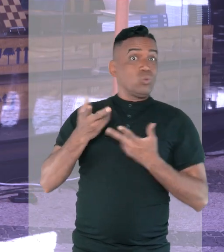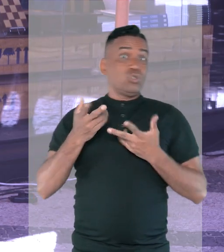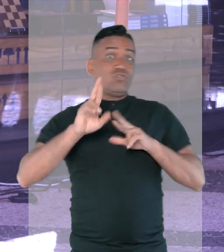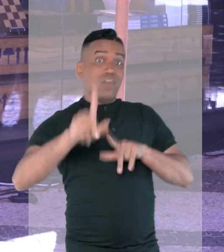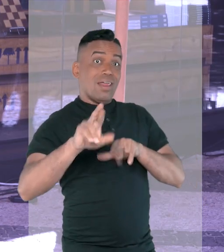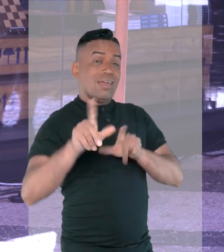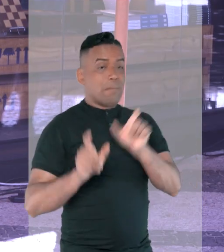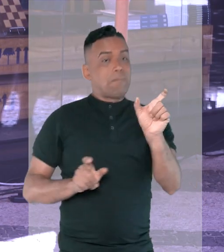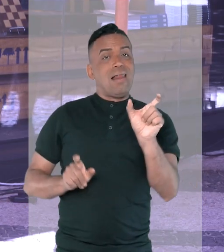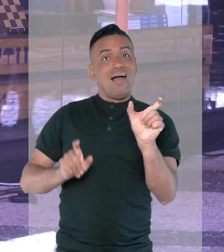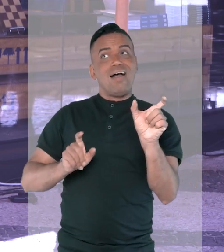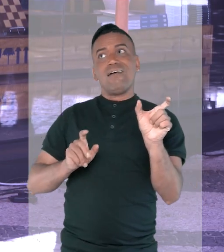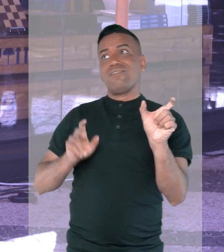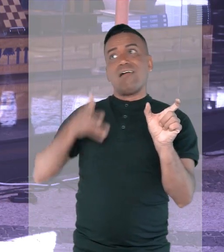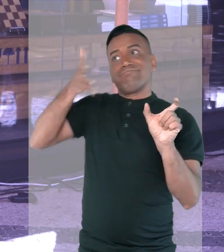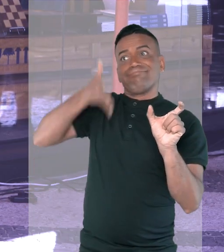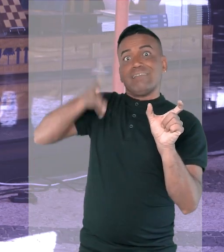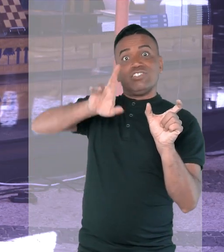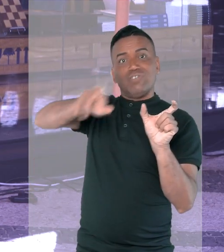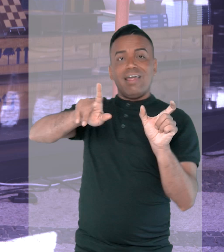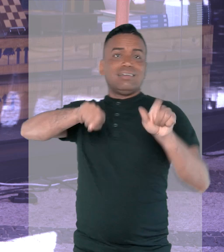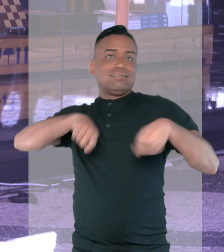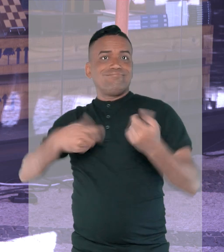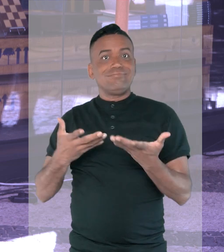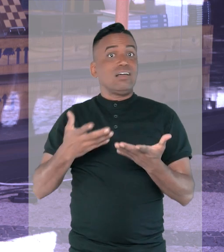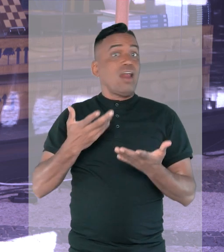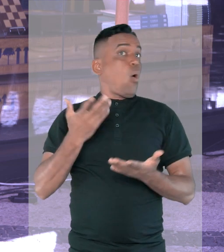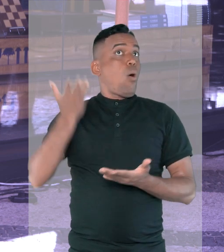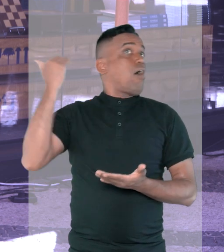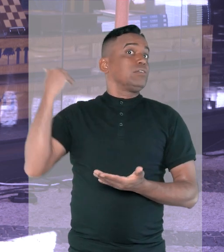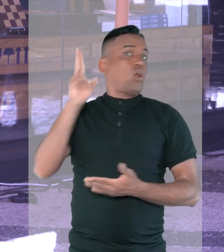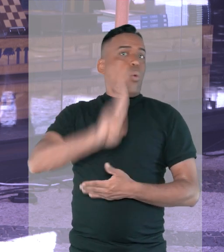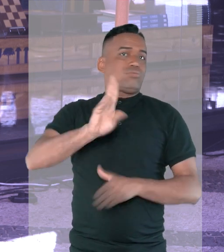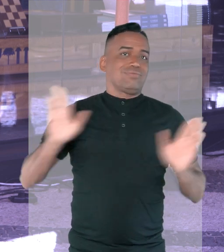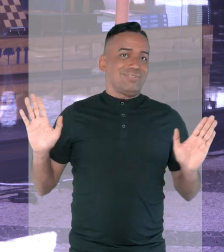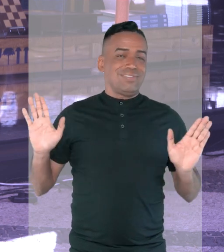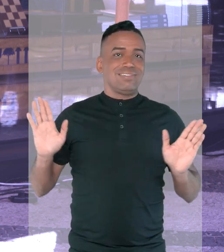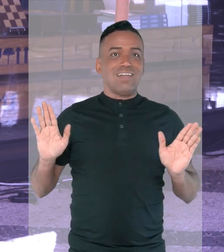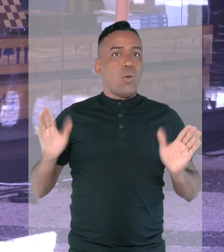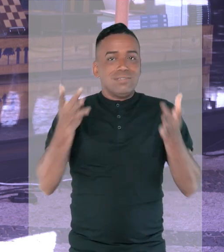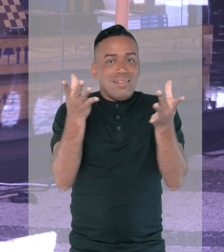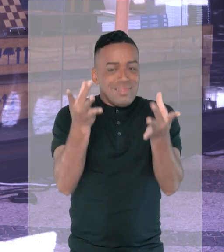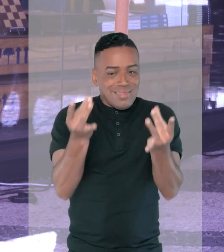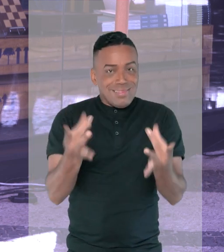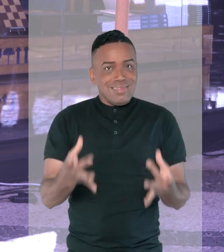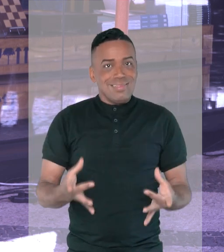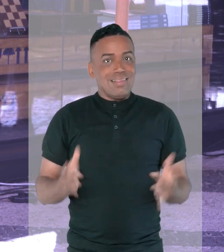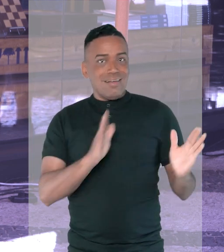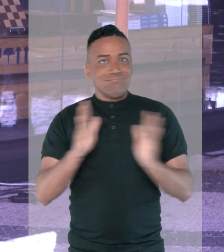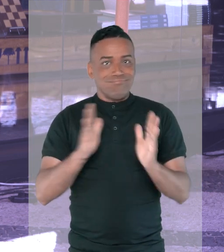sotaque diferente, falando uma palavra de uma maneira diferente, usando uma expressão que a gente não utilizava. Eu acho que esses